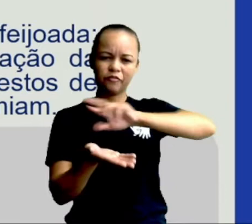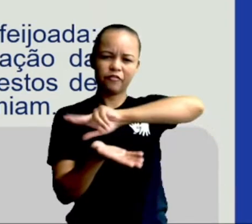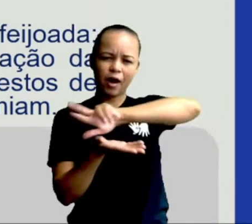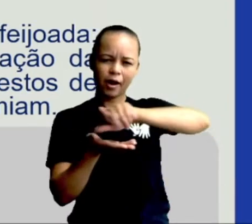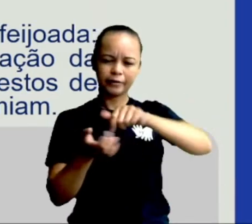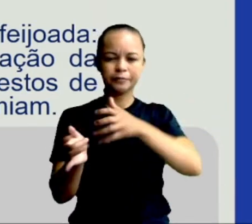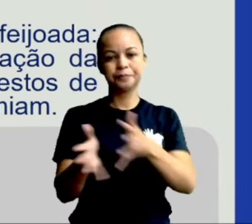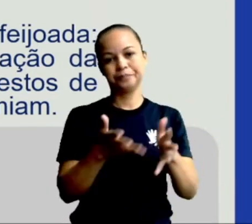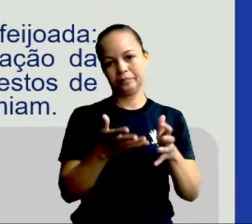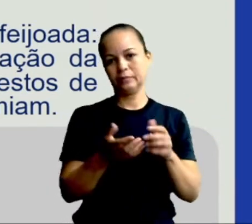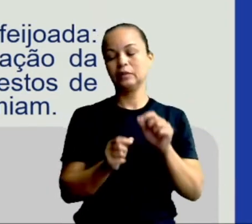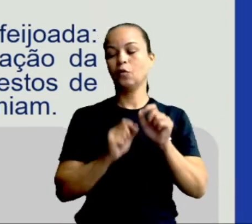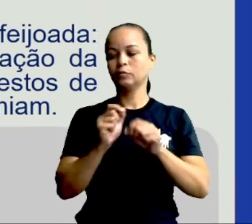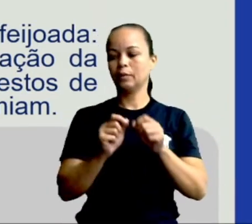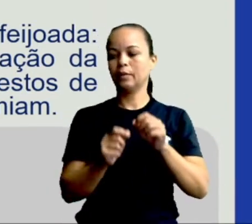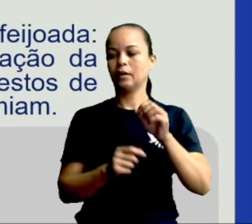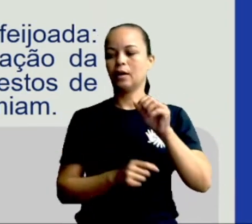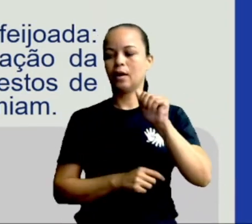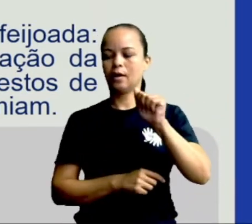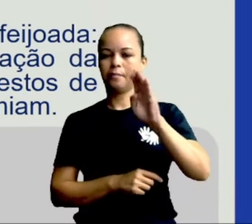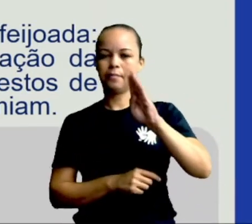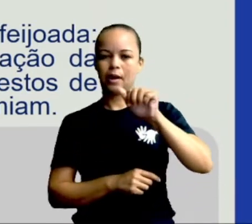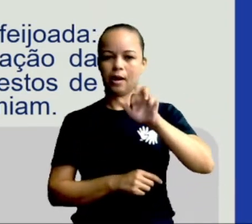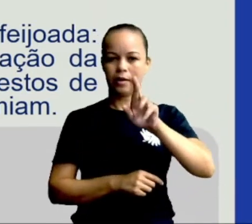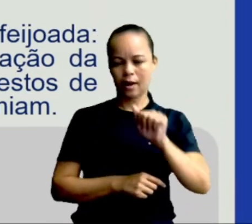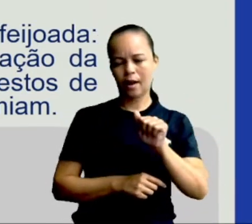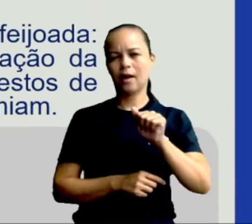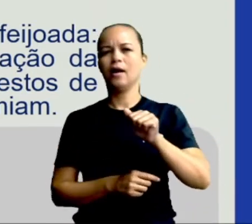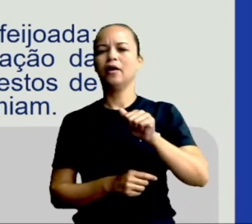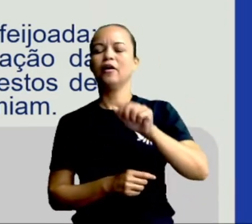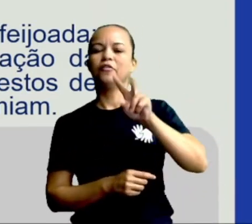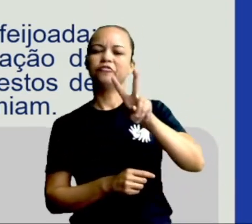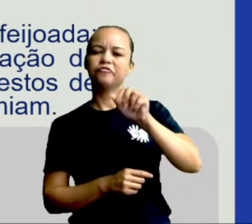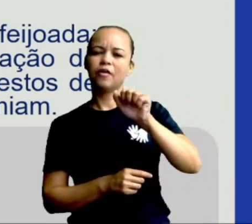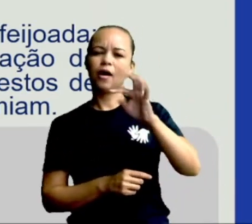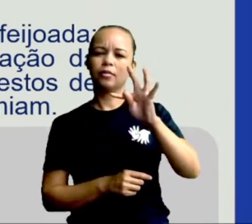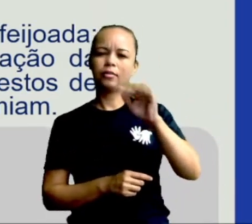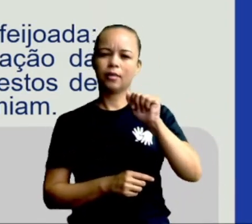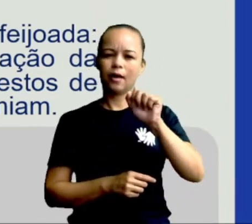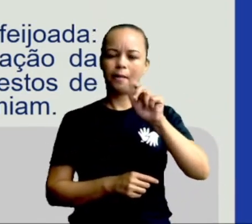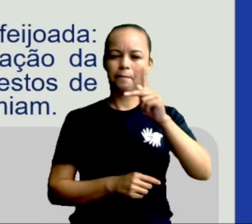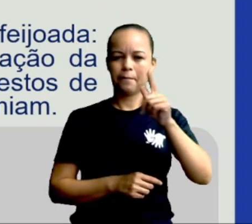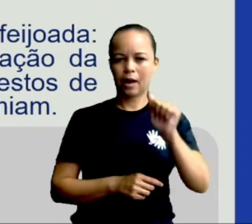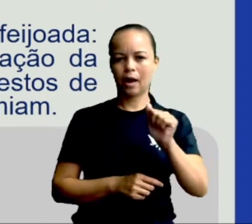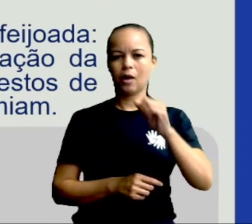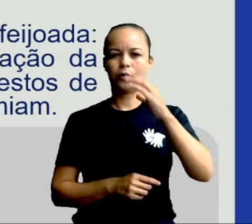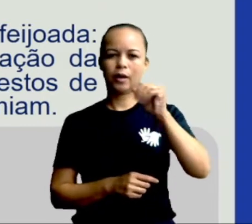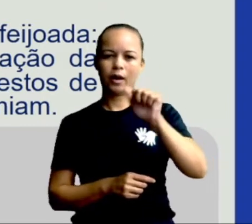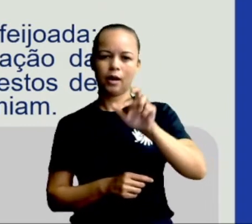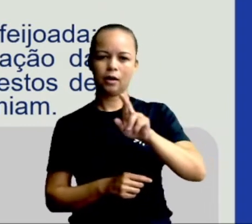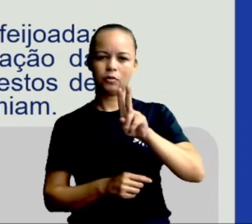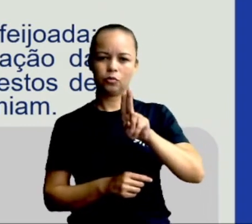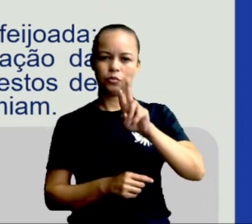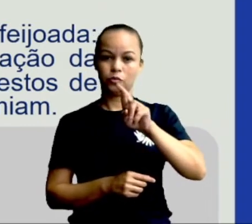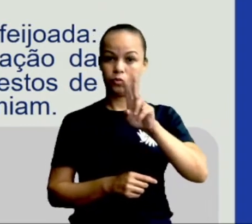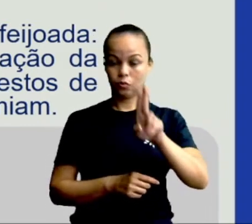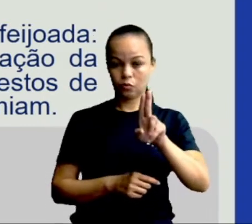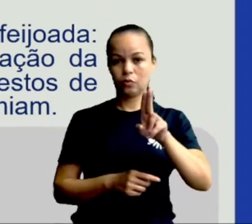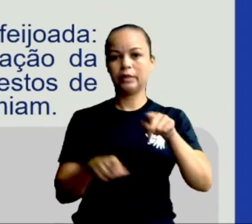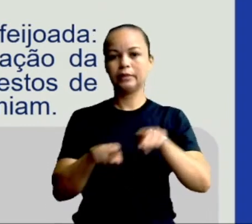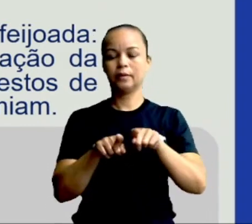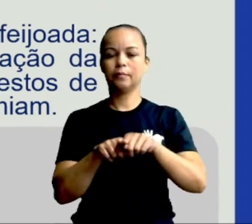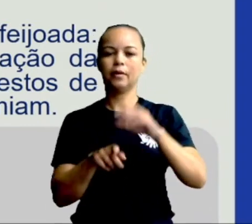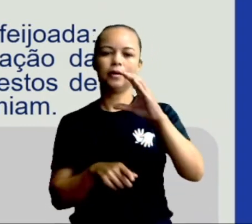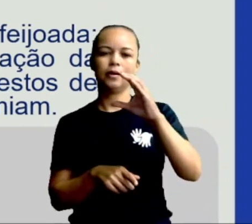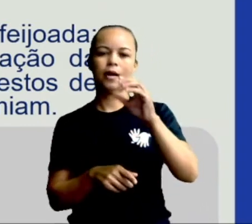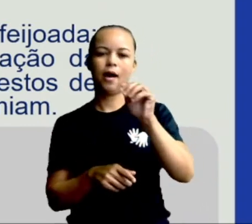africana, como o abará, o vatapá, o caruru e o acarajé, né? São pratos da Bahia